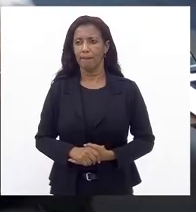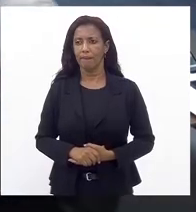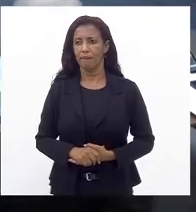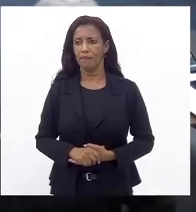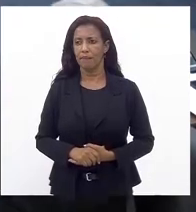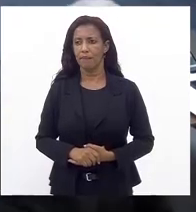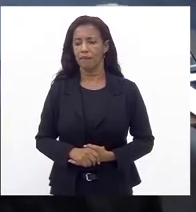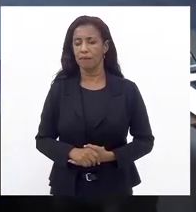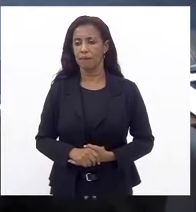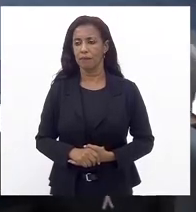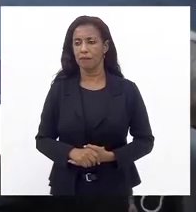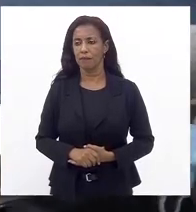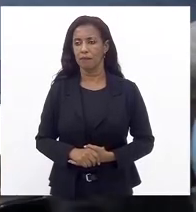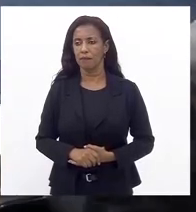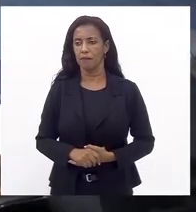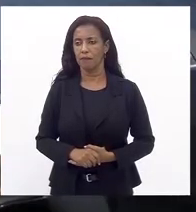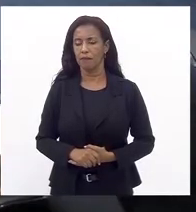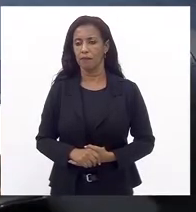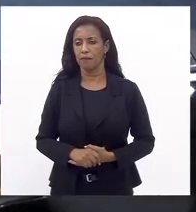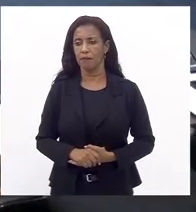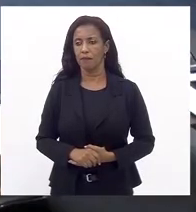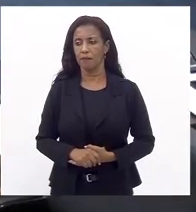E aí